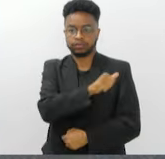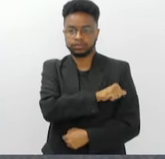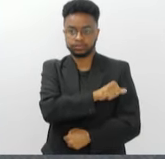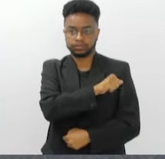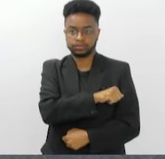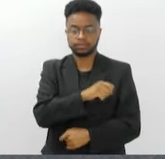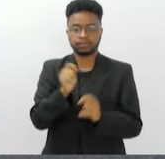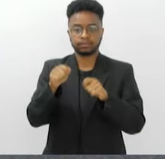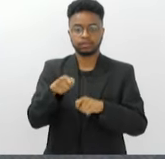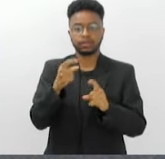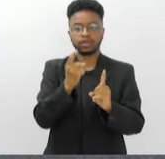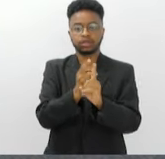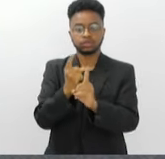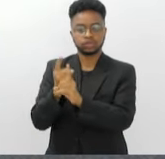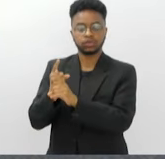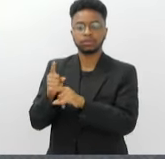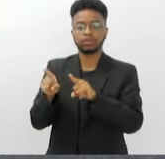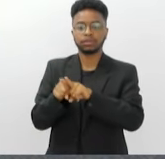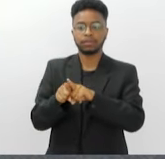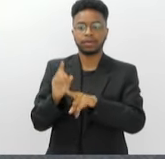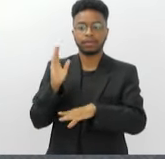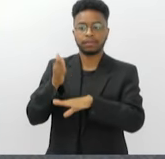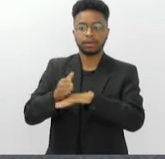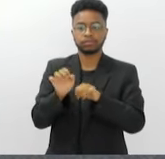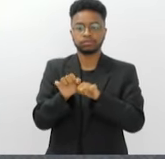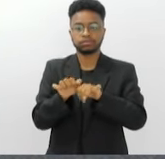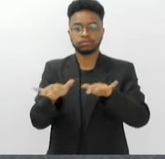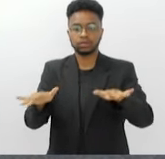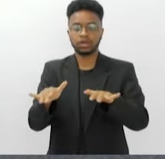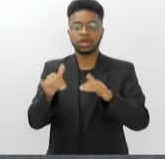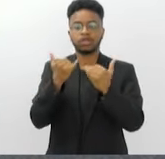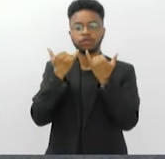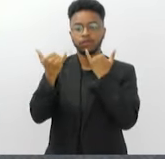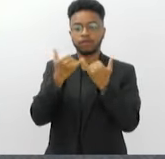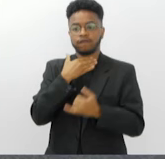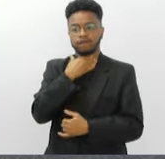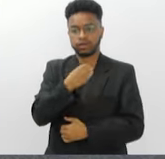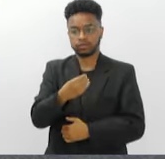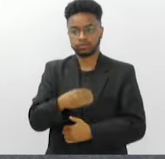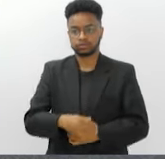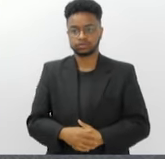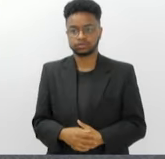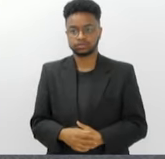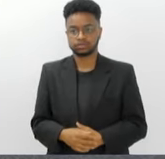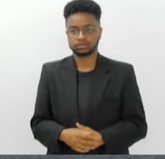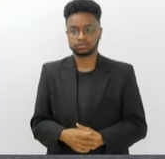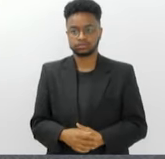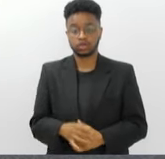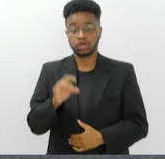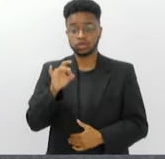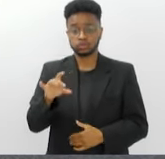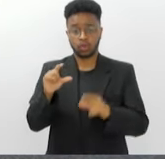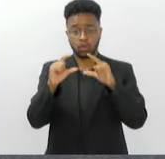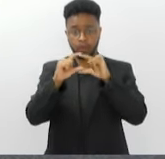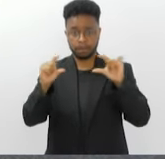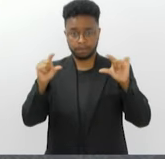para identificação e combate à proliferação de notícias falsas. Só este